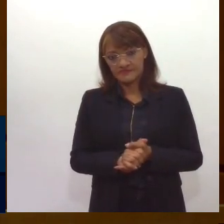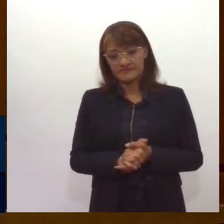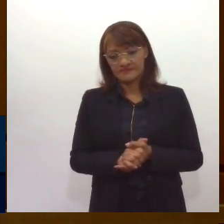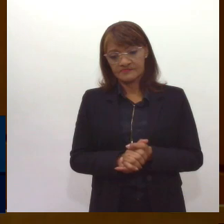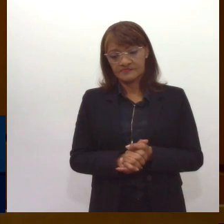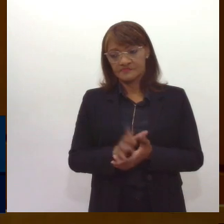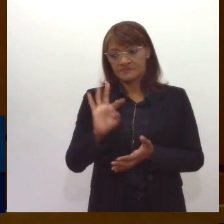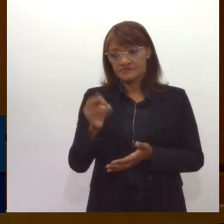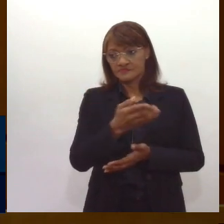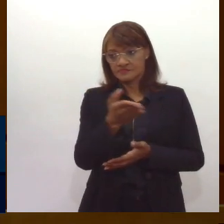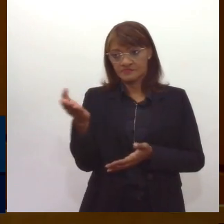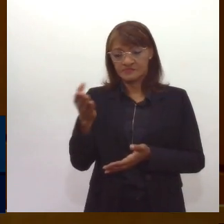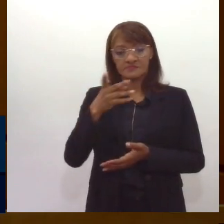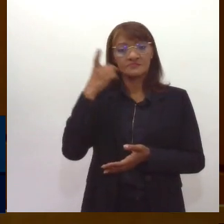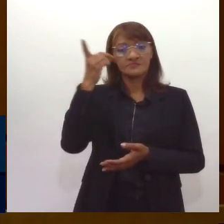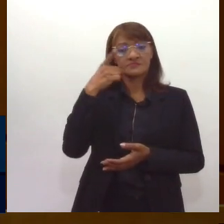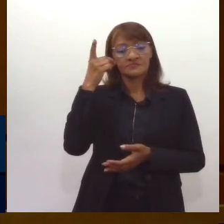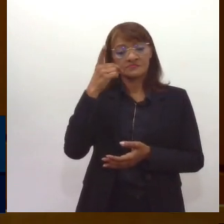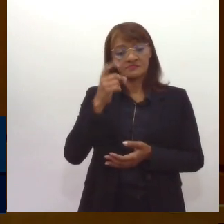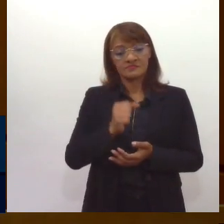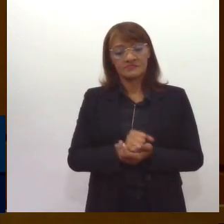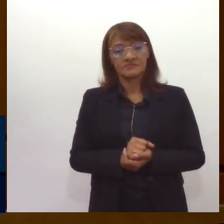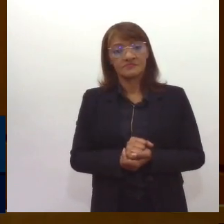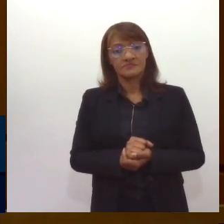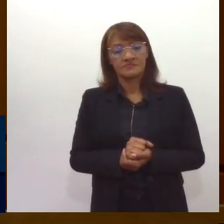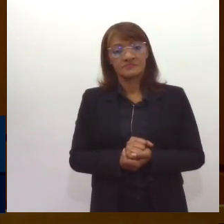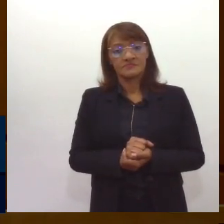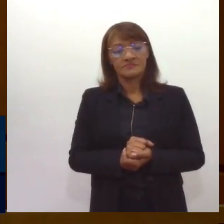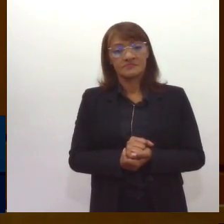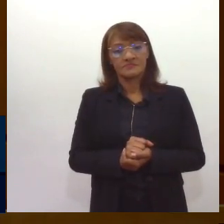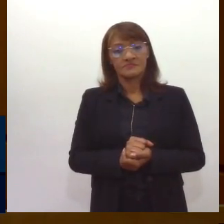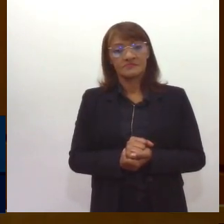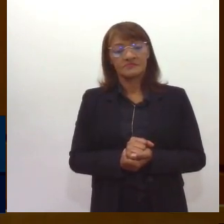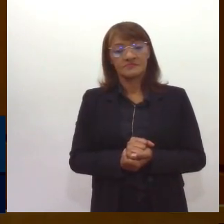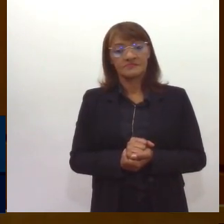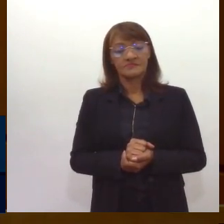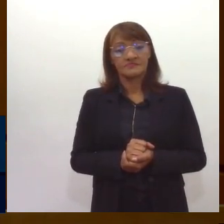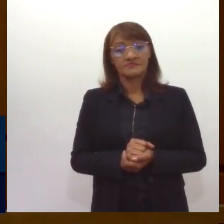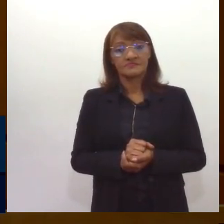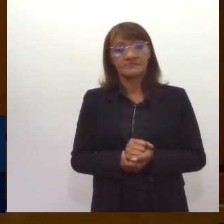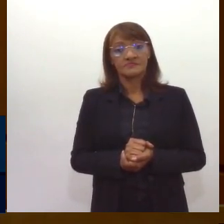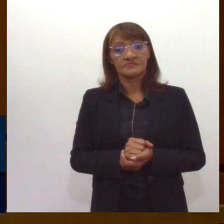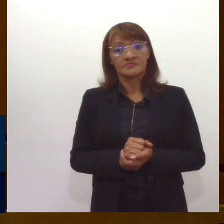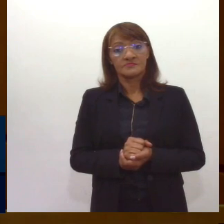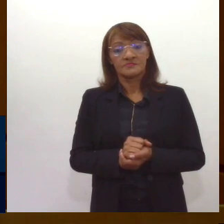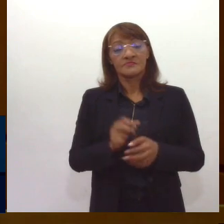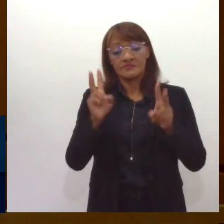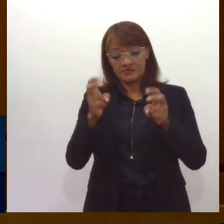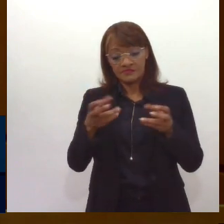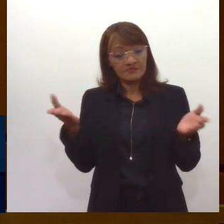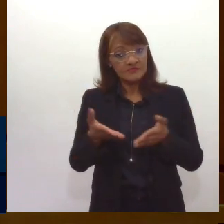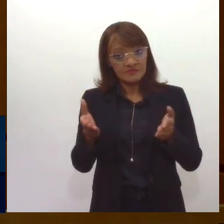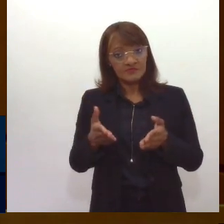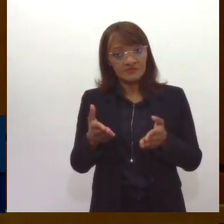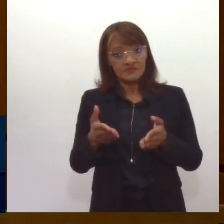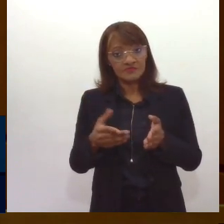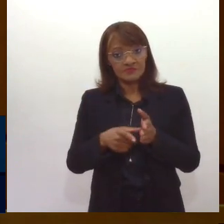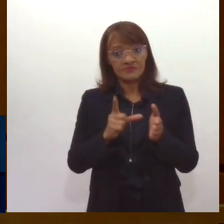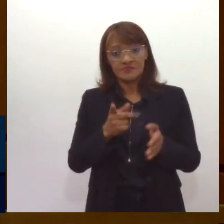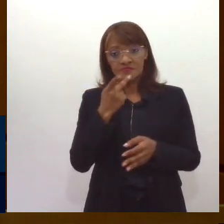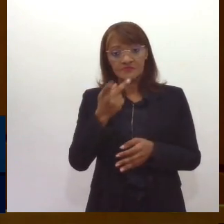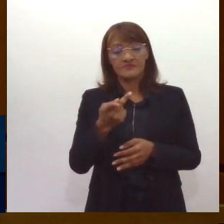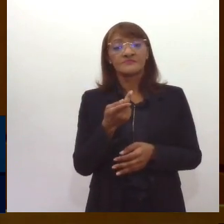senhoras deputadas. Era isso que eu queria me posicionar, defender que o